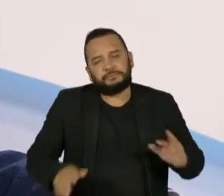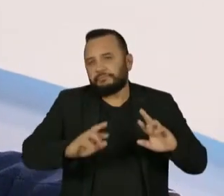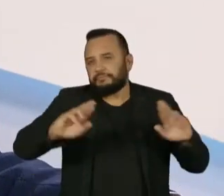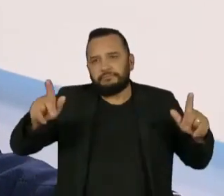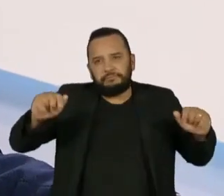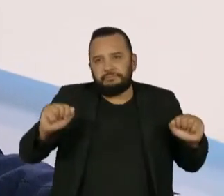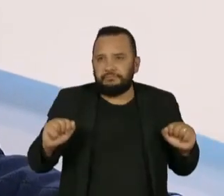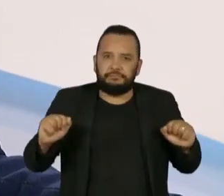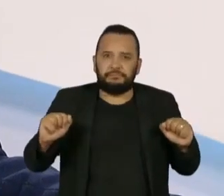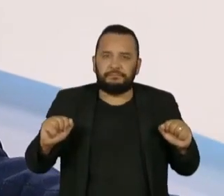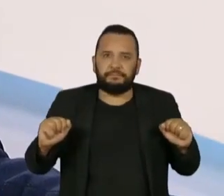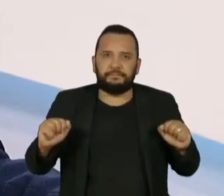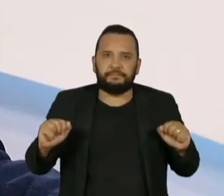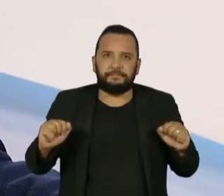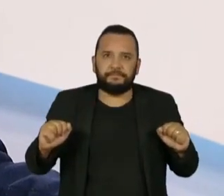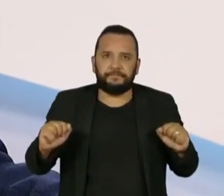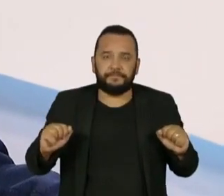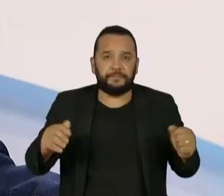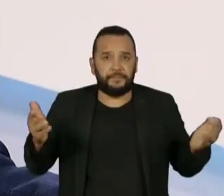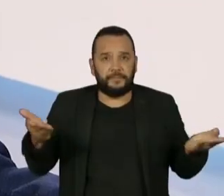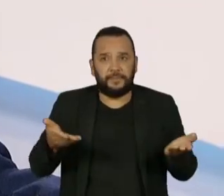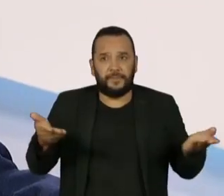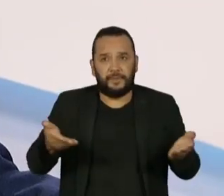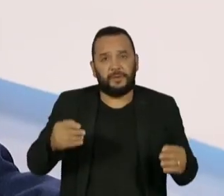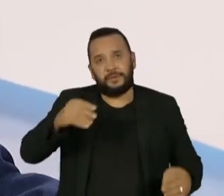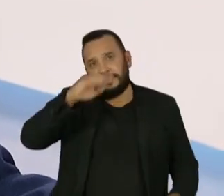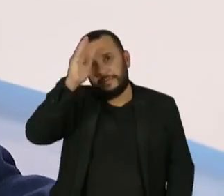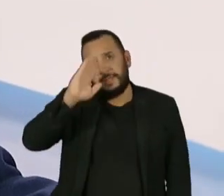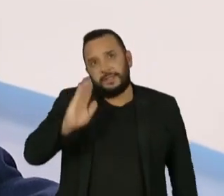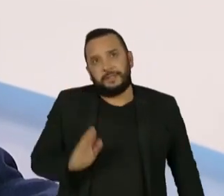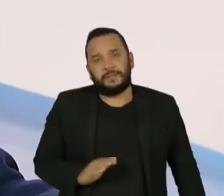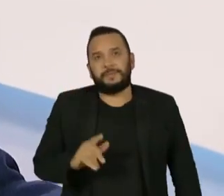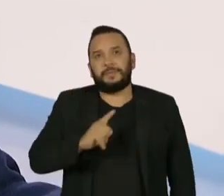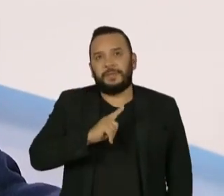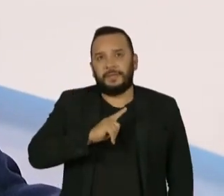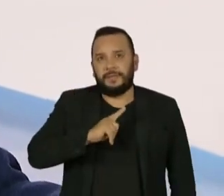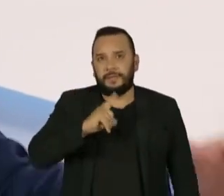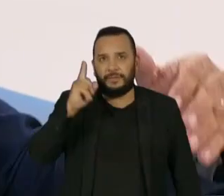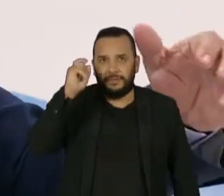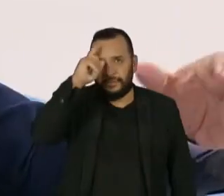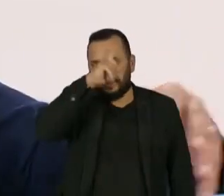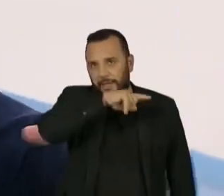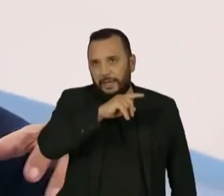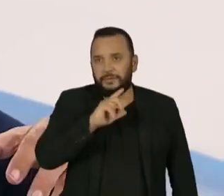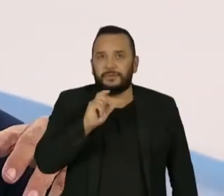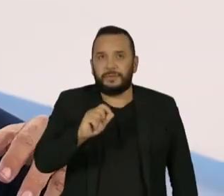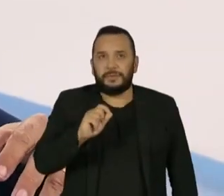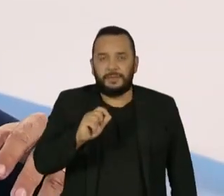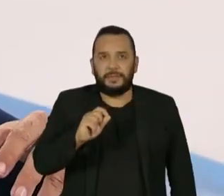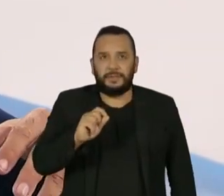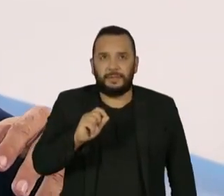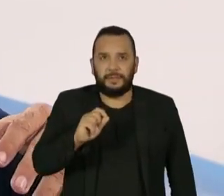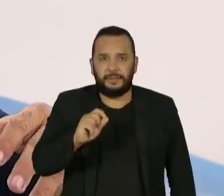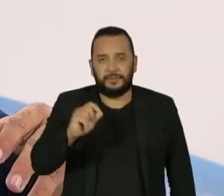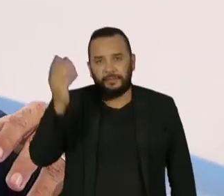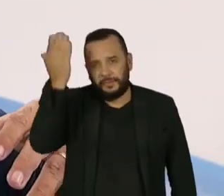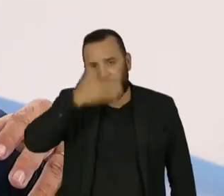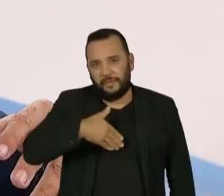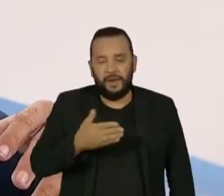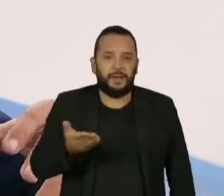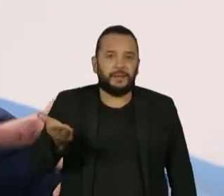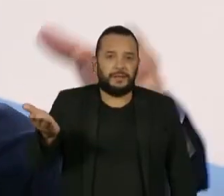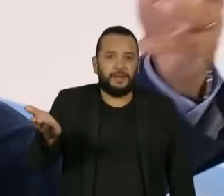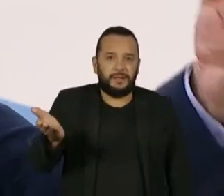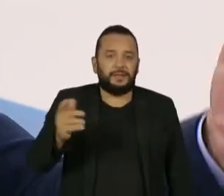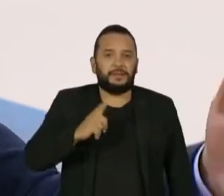de todos os demais. Hoje, no Brasil, há uma certa dificuldade em você constatar que fulano tem uma